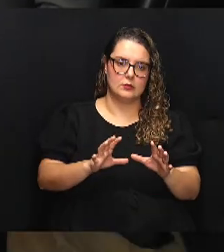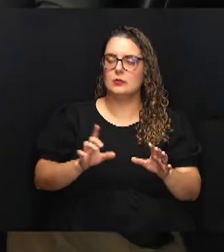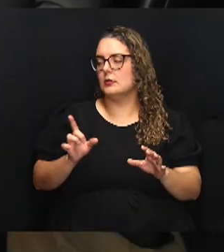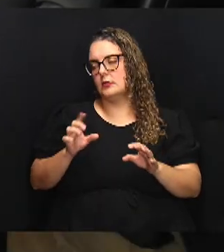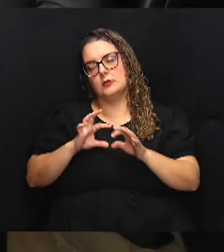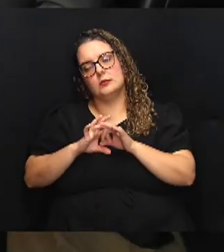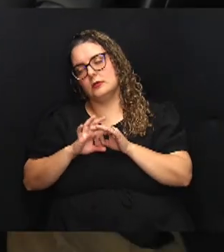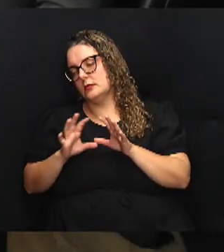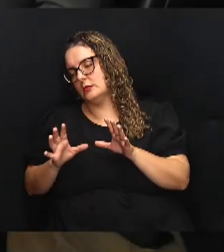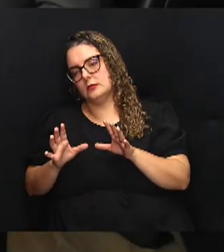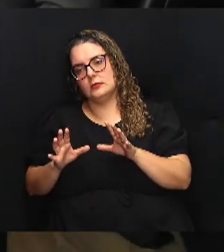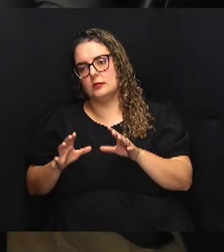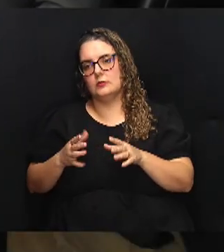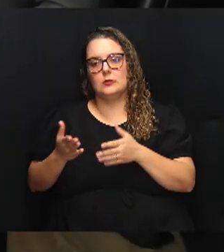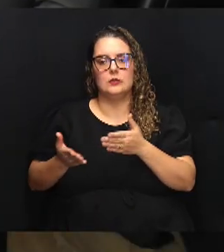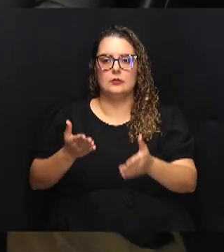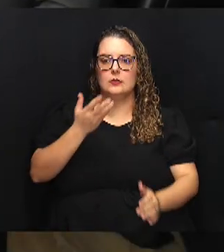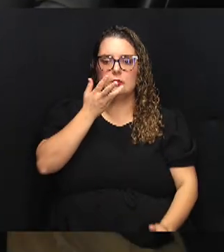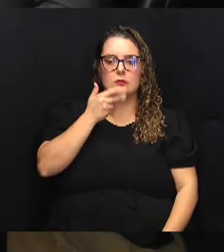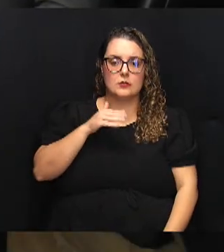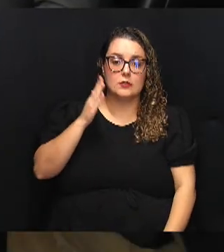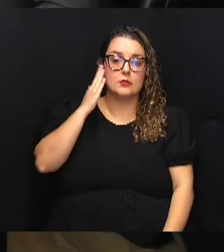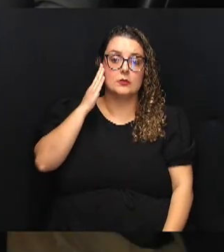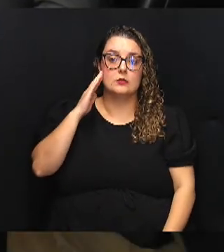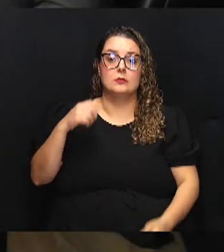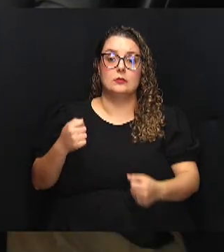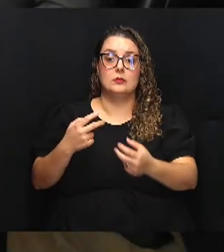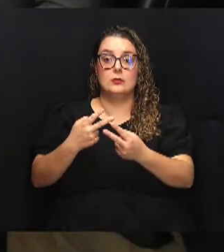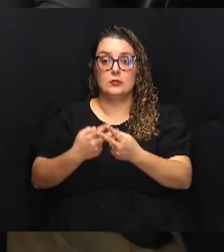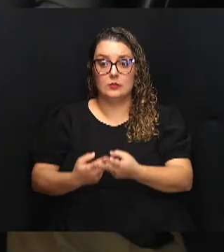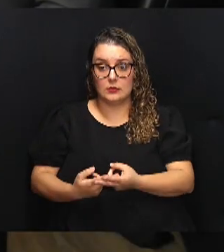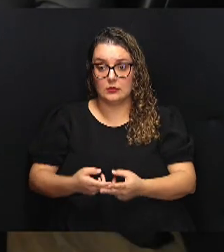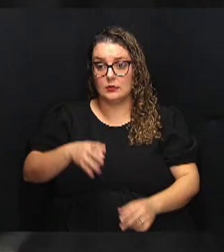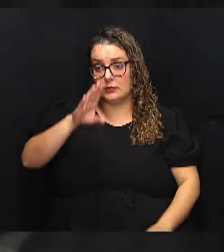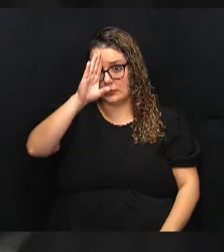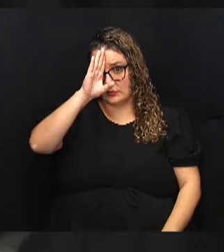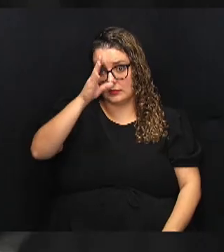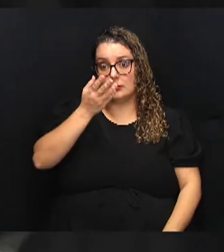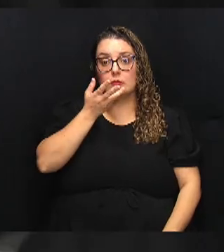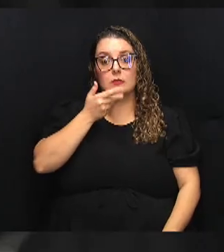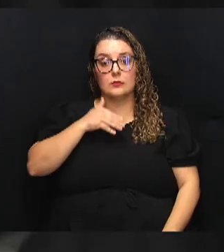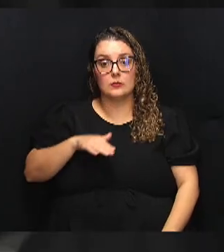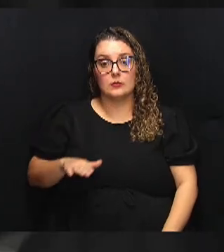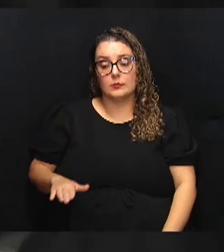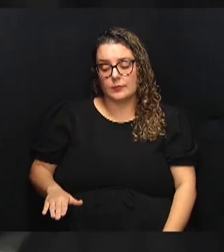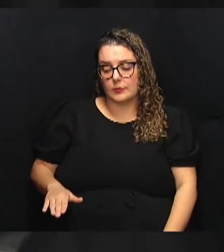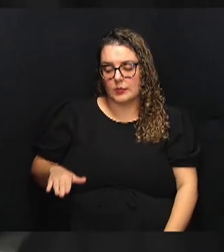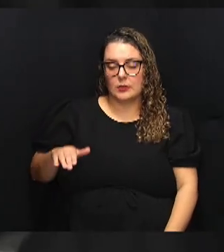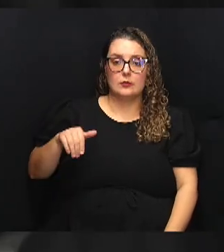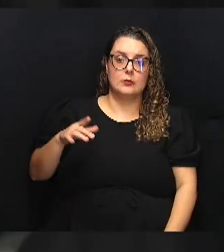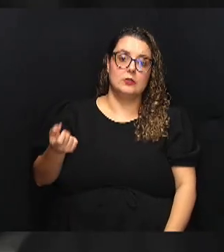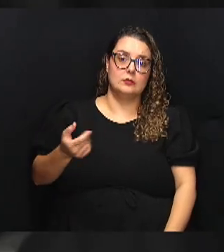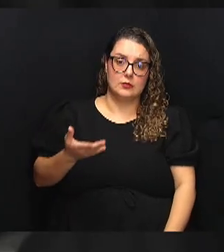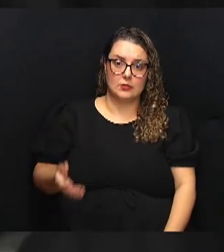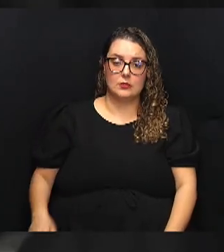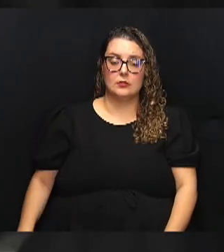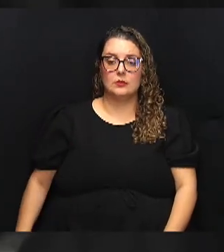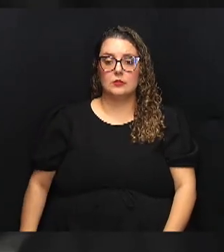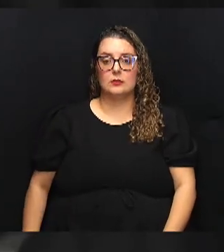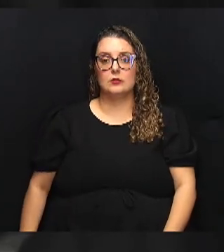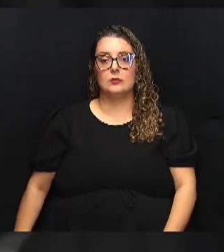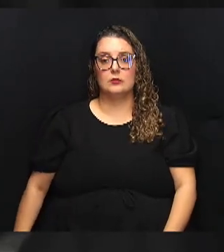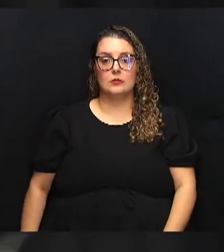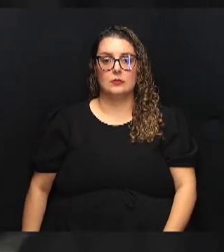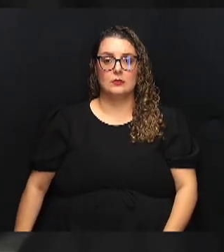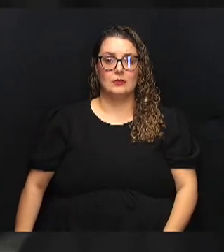a lidar, né, com a criança. A gente sabe que precisa ter paciência, principalmente as crianças mais novas. E mais do que isso, né, pode sofrer um